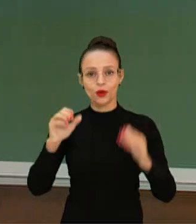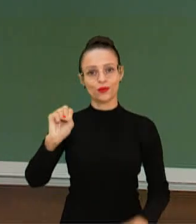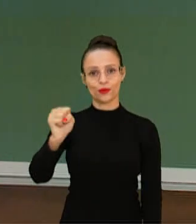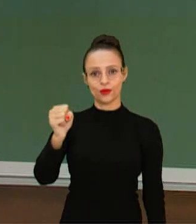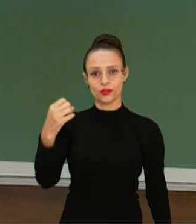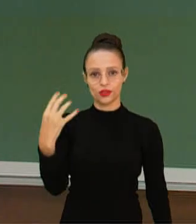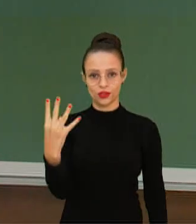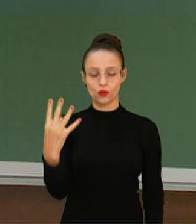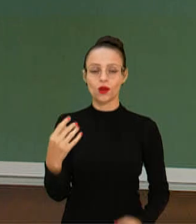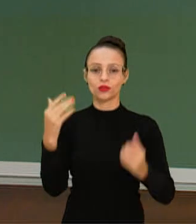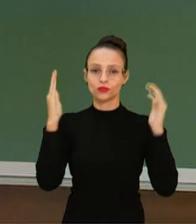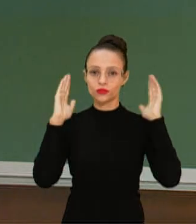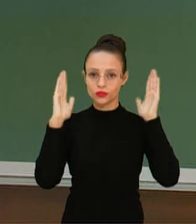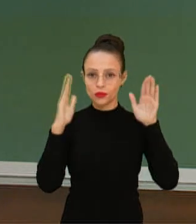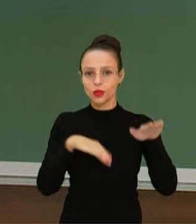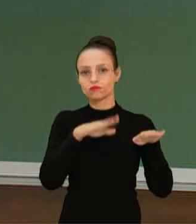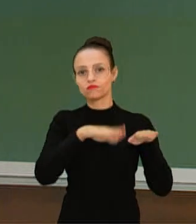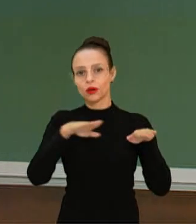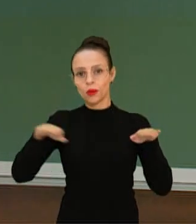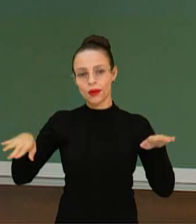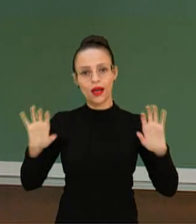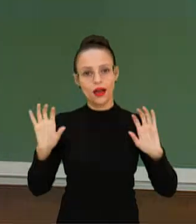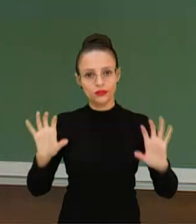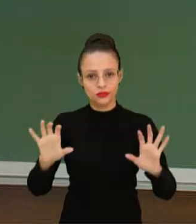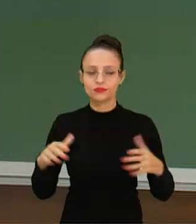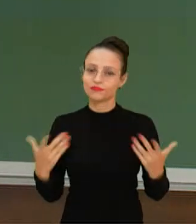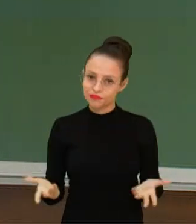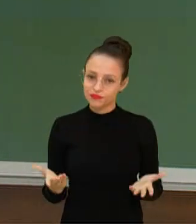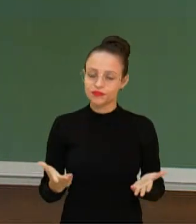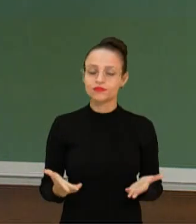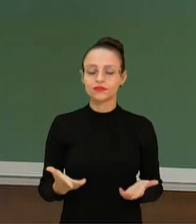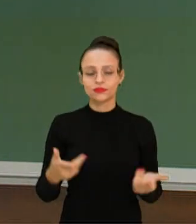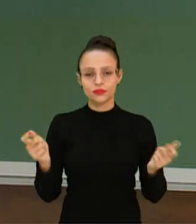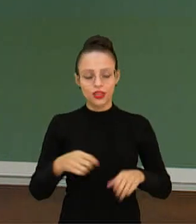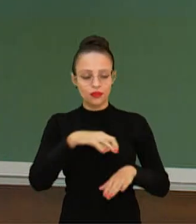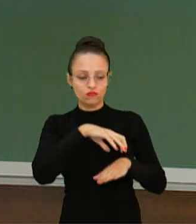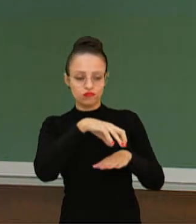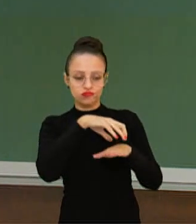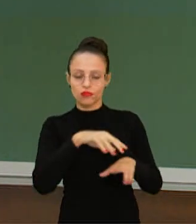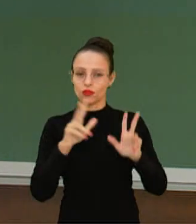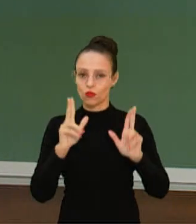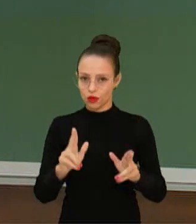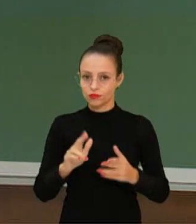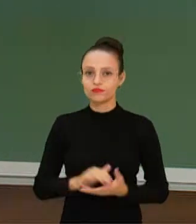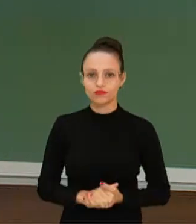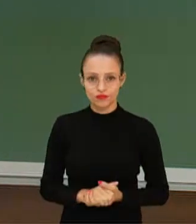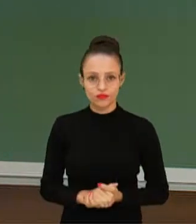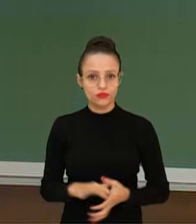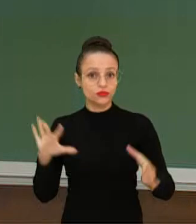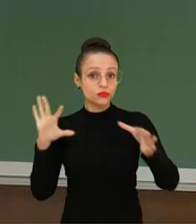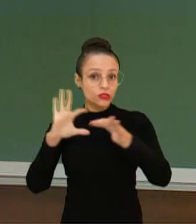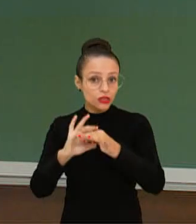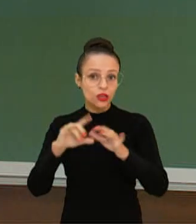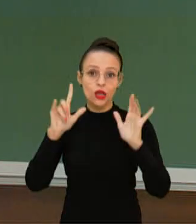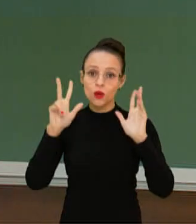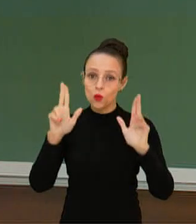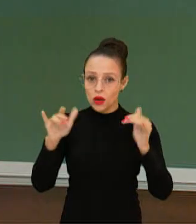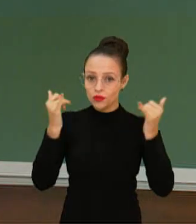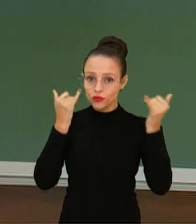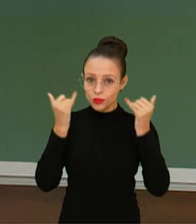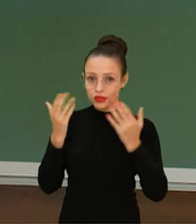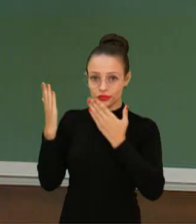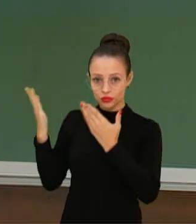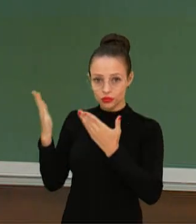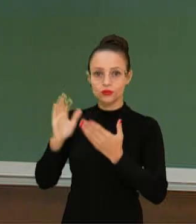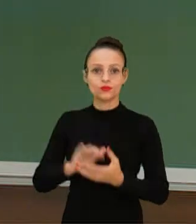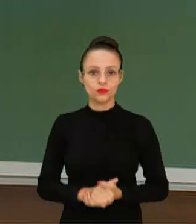84 caminhões desse tamanho, tá bom? Que transportam essa quantidade aqui. Eu me baseei na informação que ele